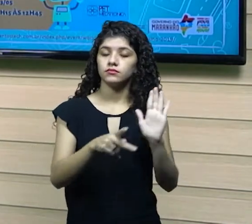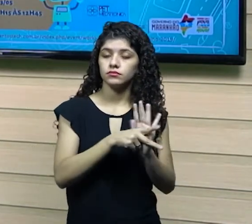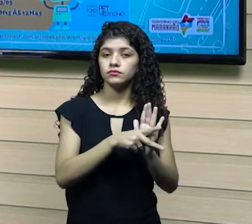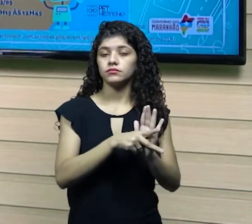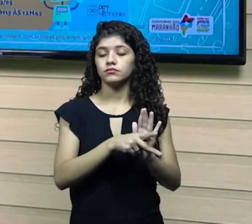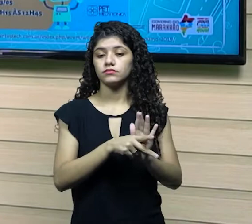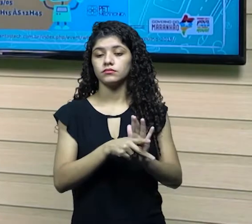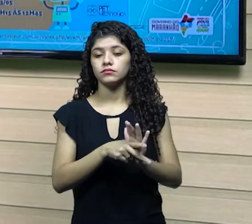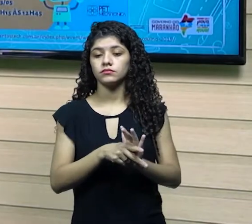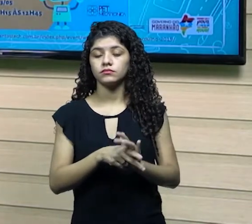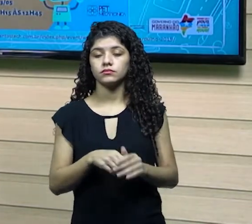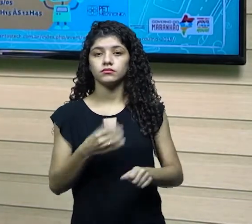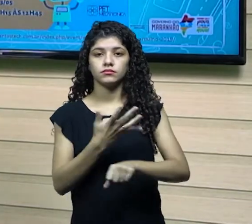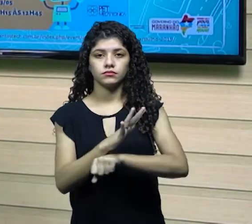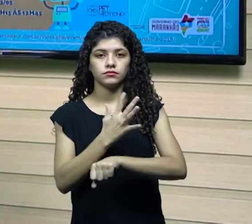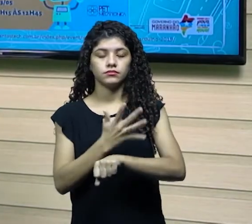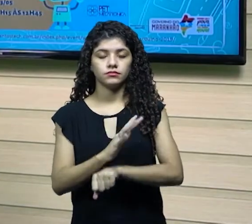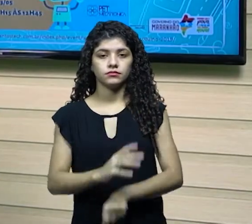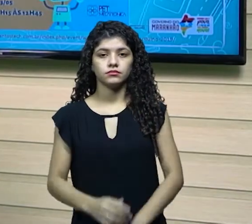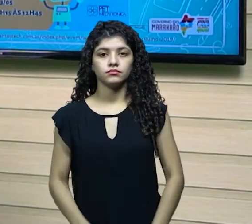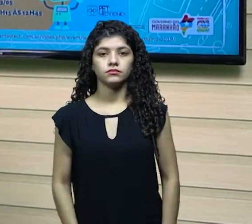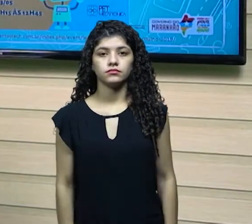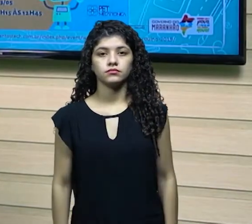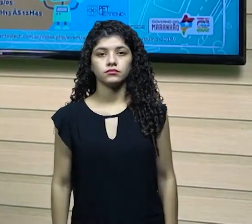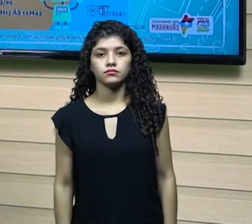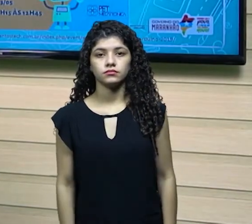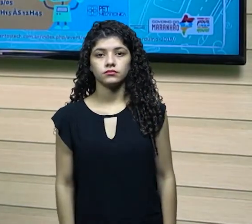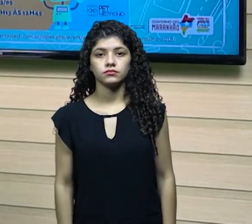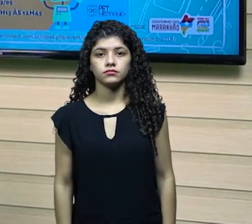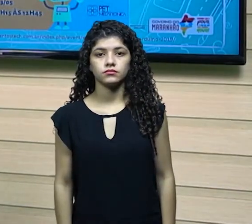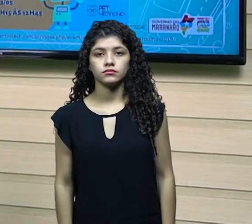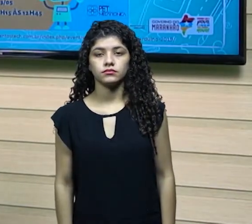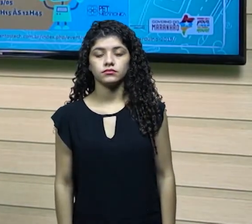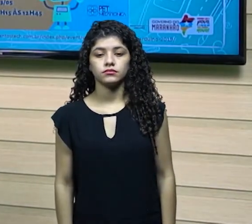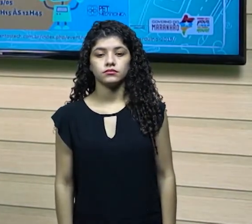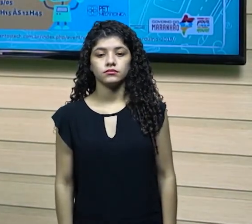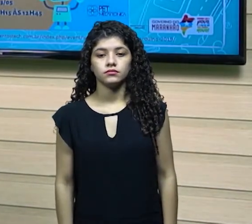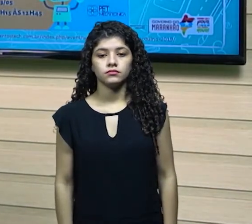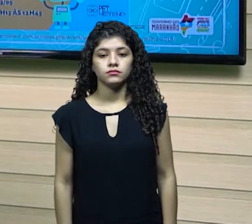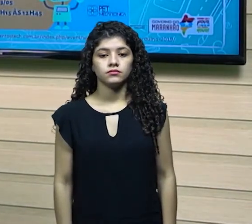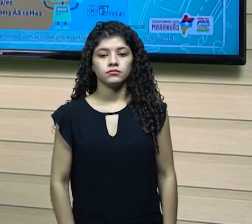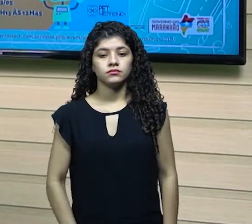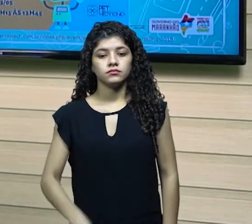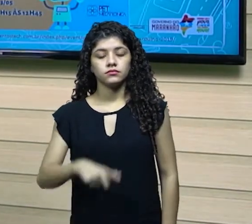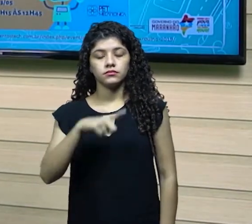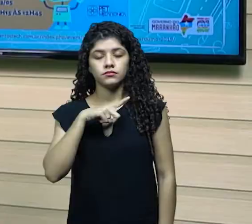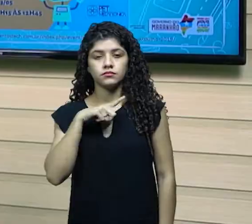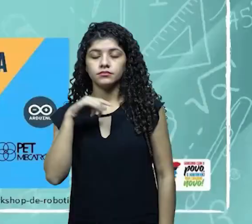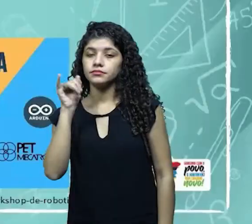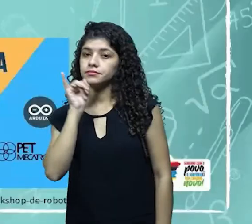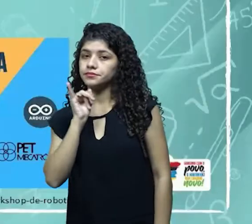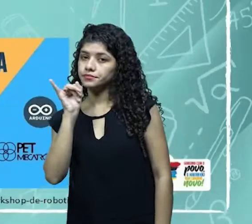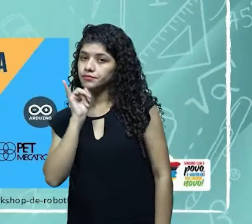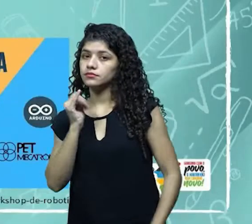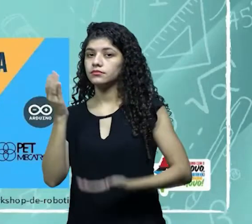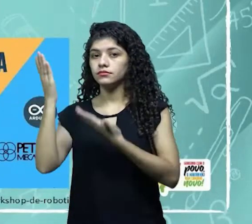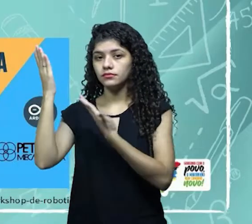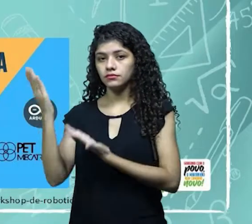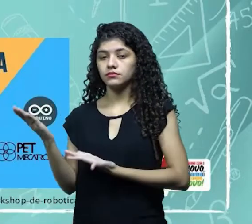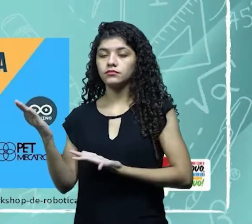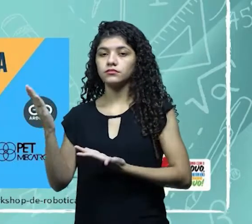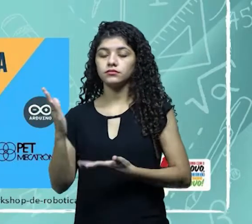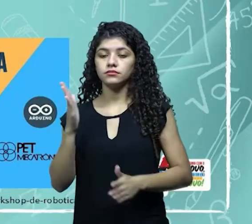Então dentro desse evento tem o workshop x específico então ele é bem prático orquishop a